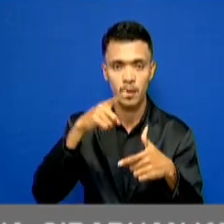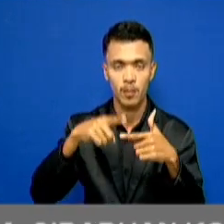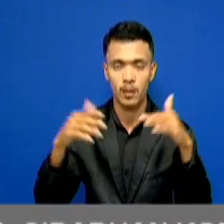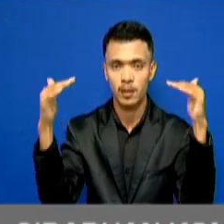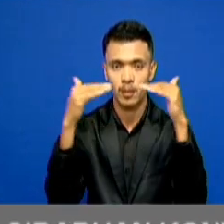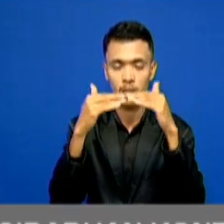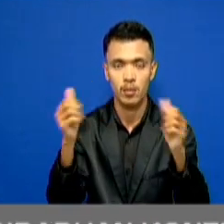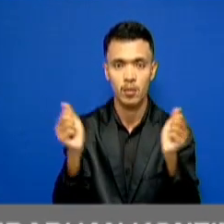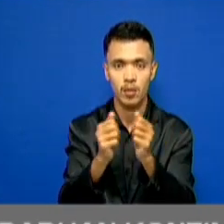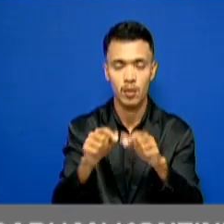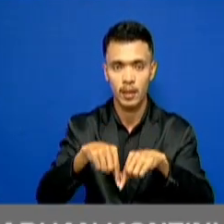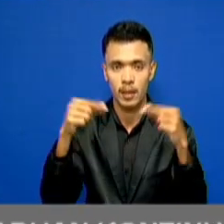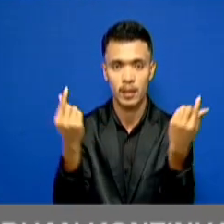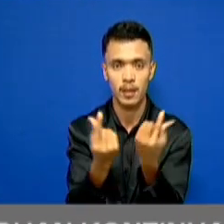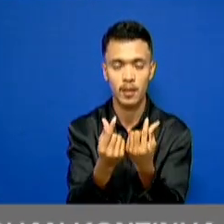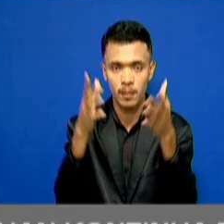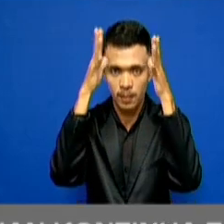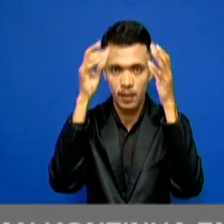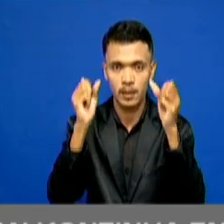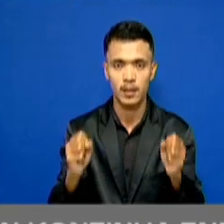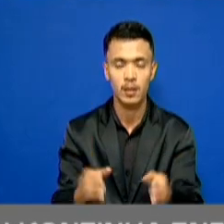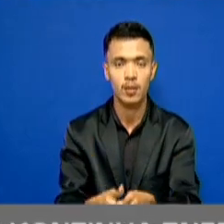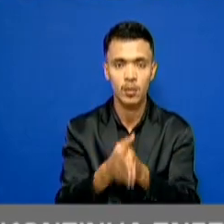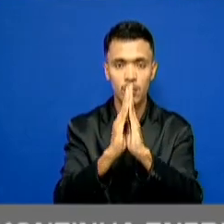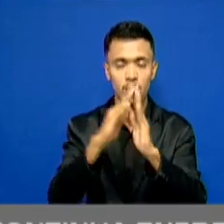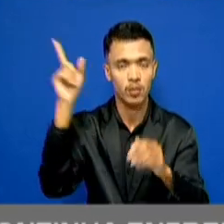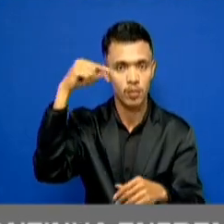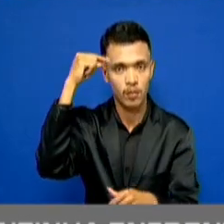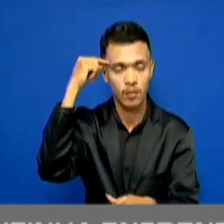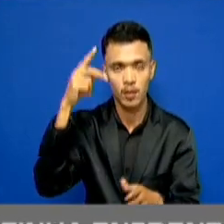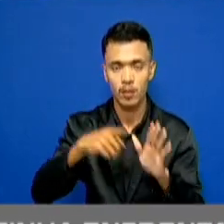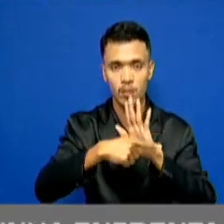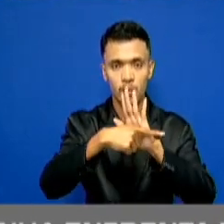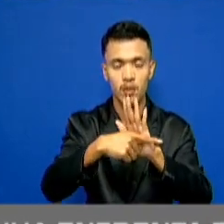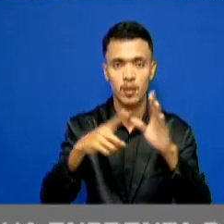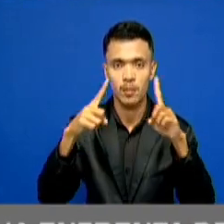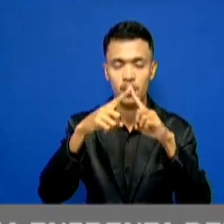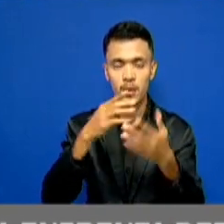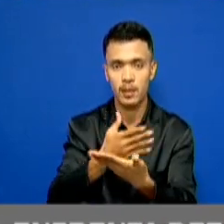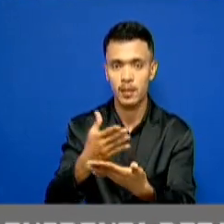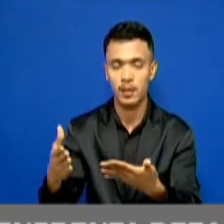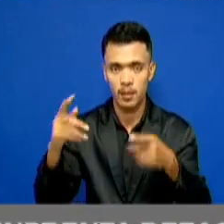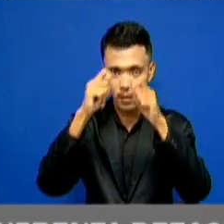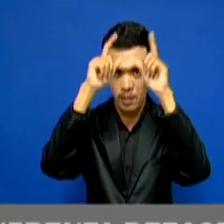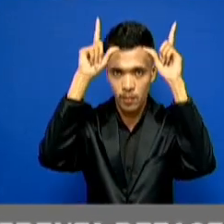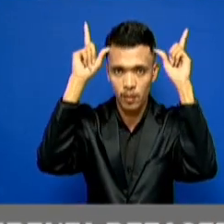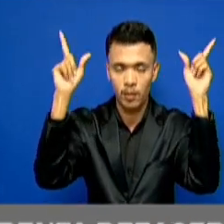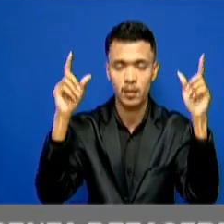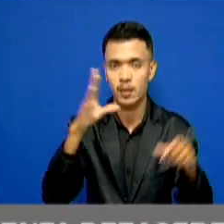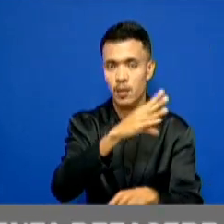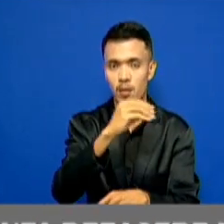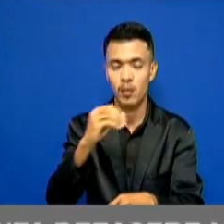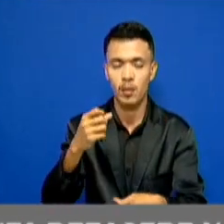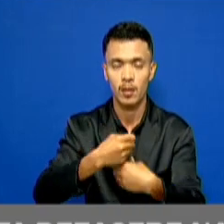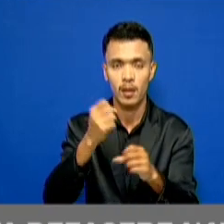equipa Festival Rabilau, presidente da República, Russo do Governo, atuando a promoção do produto Railaran, no intensifica a